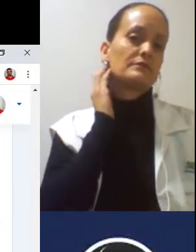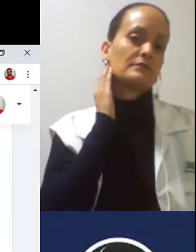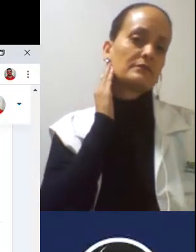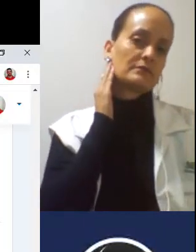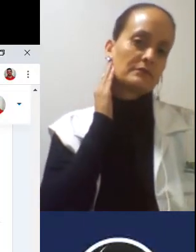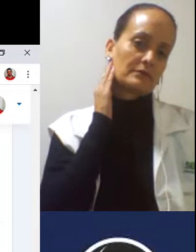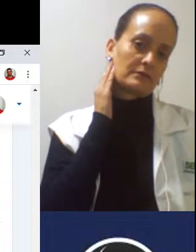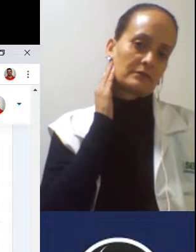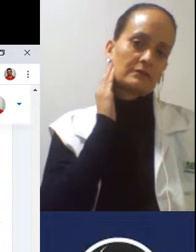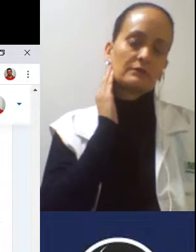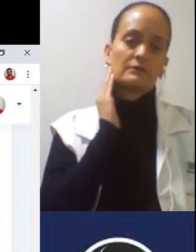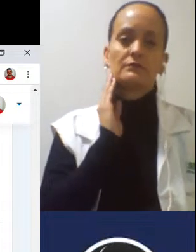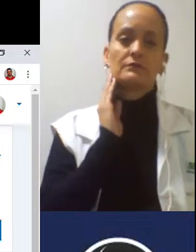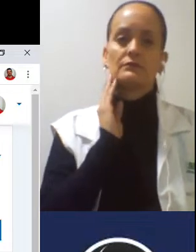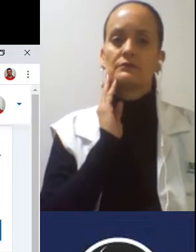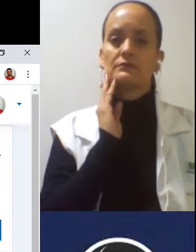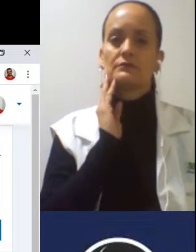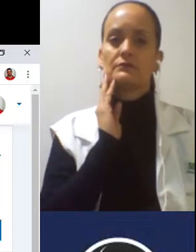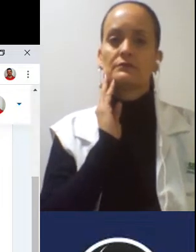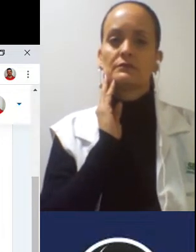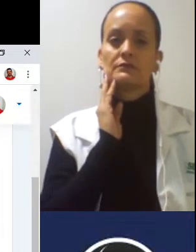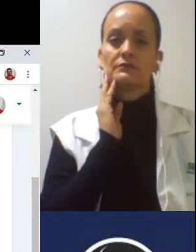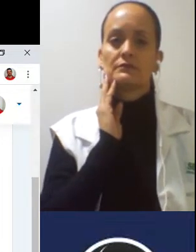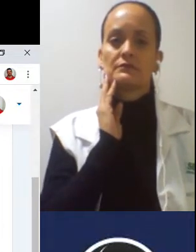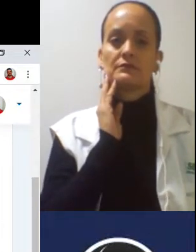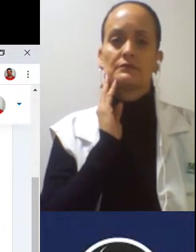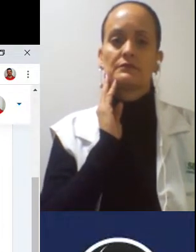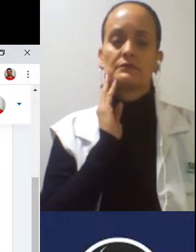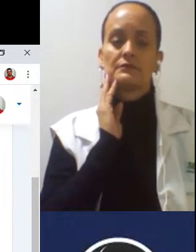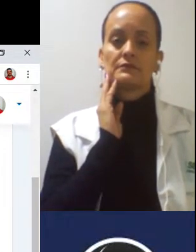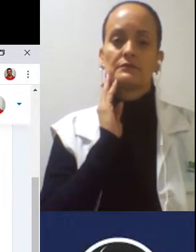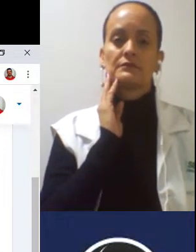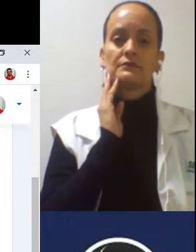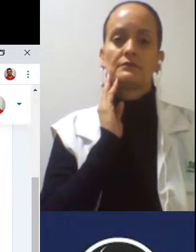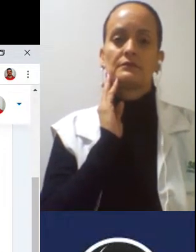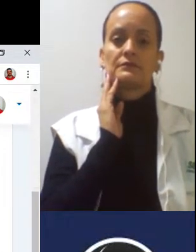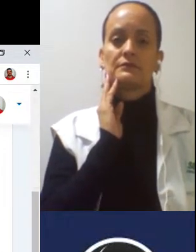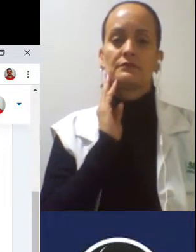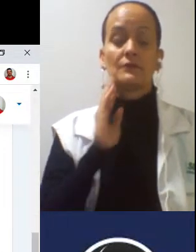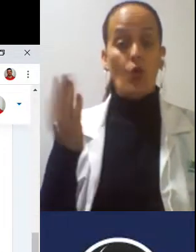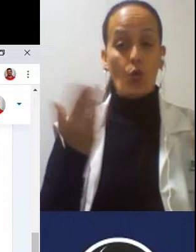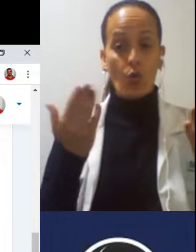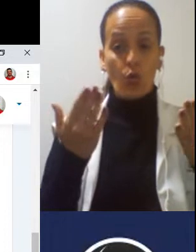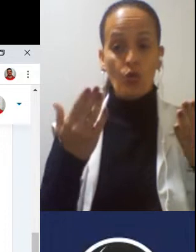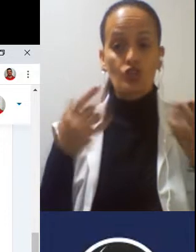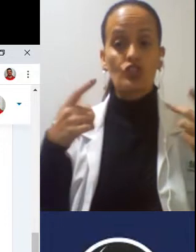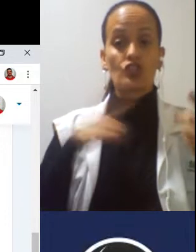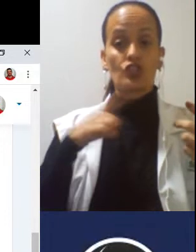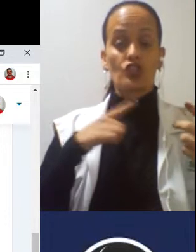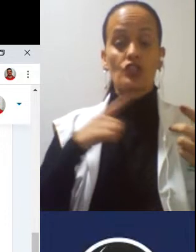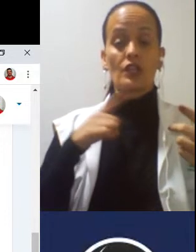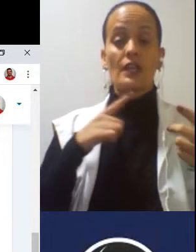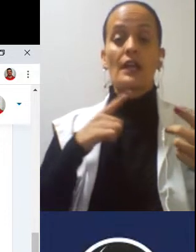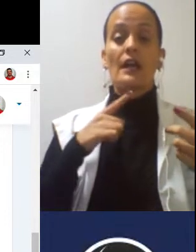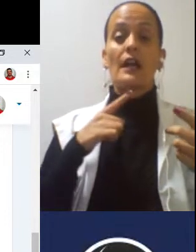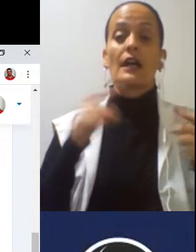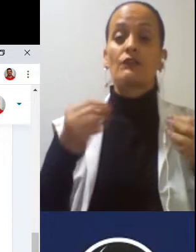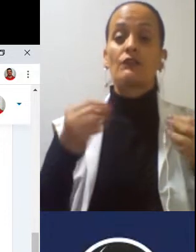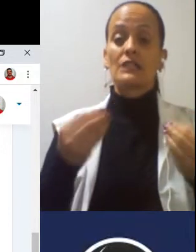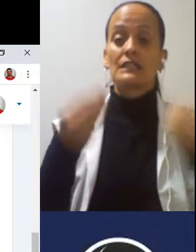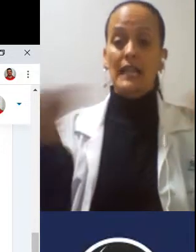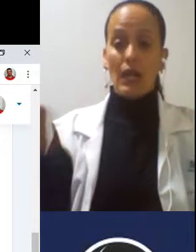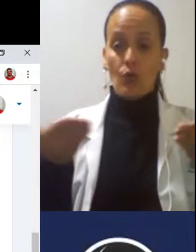situação de aprendizagem 1, ela estava prevista para terminar hoje, mas eu vou alterar aqui a data de envio, porque senão vocês não vão